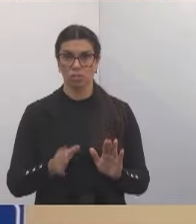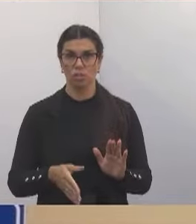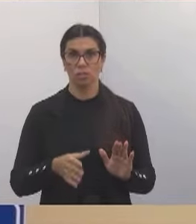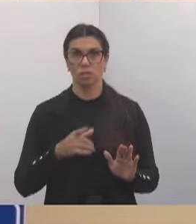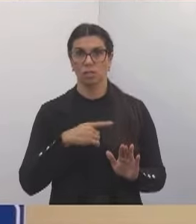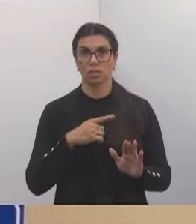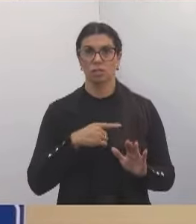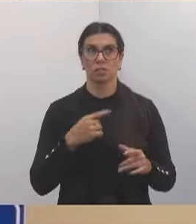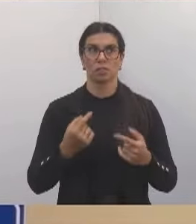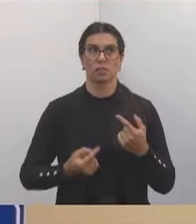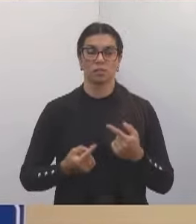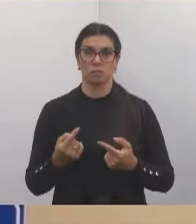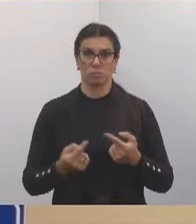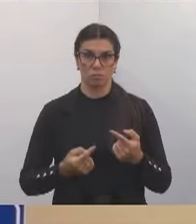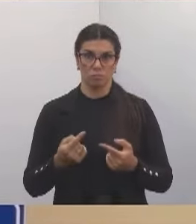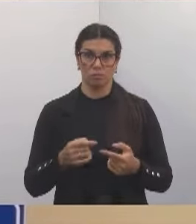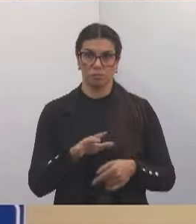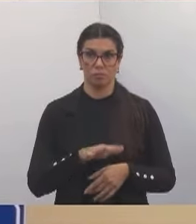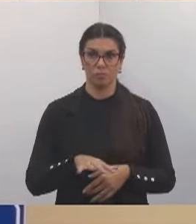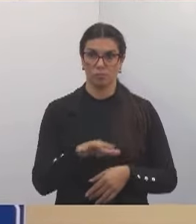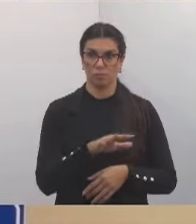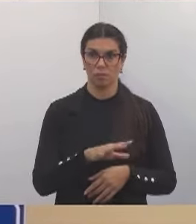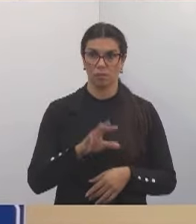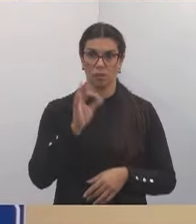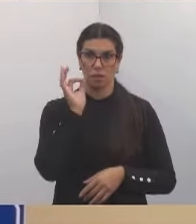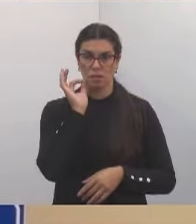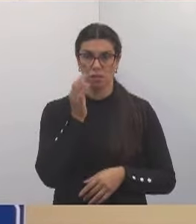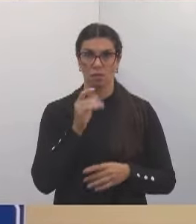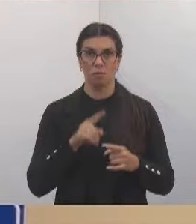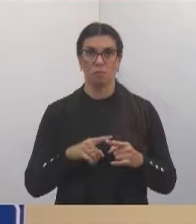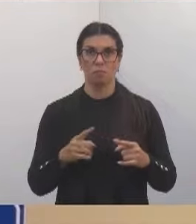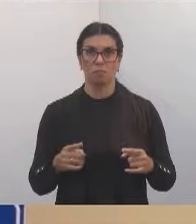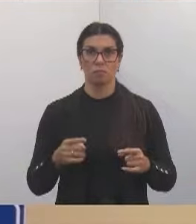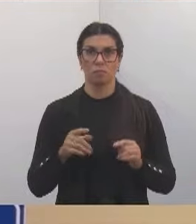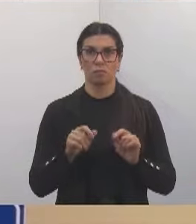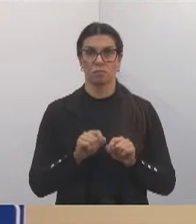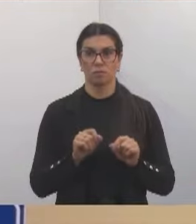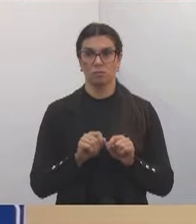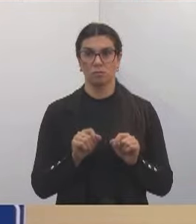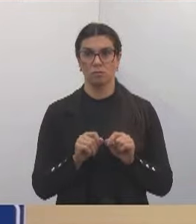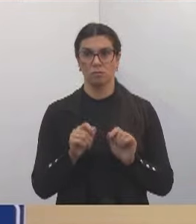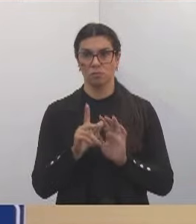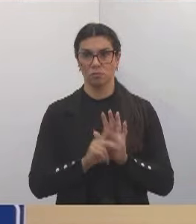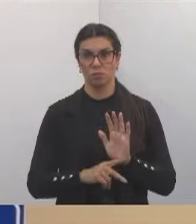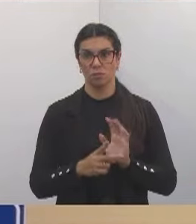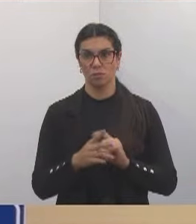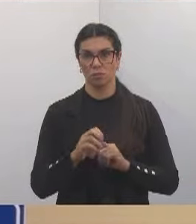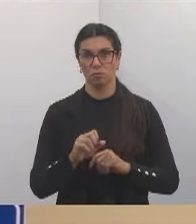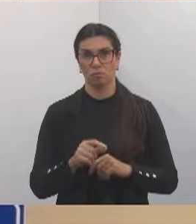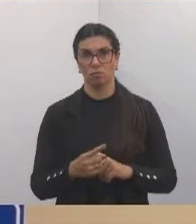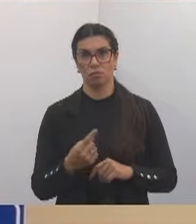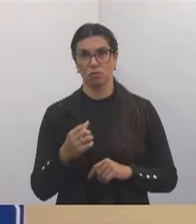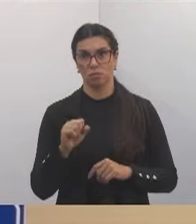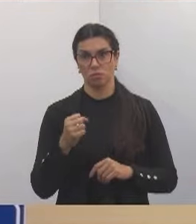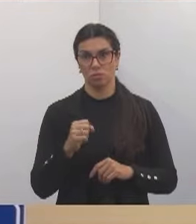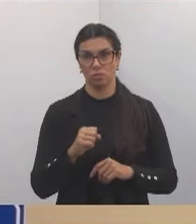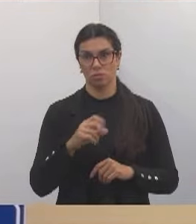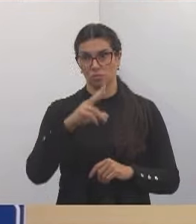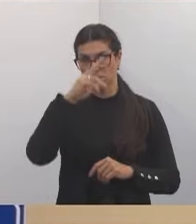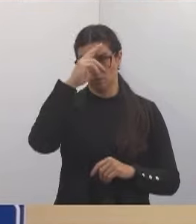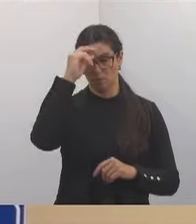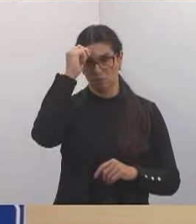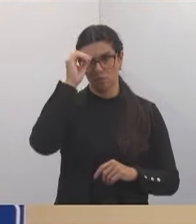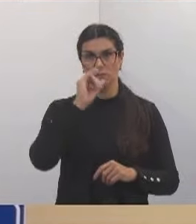da administração pública. Fiz esse projeto em 2018. O prefeito Isaías foi